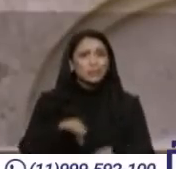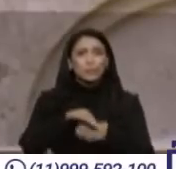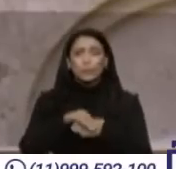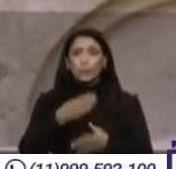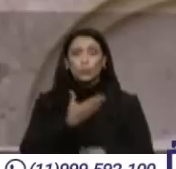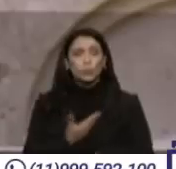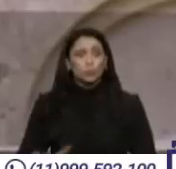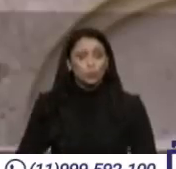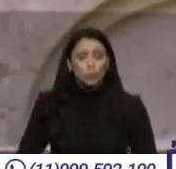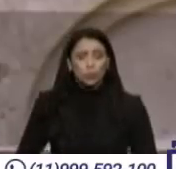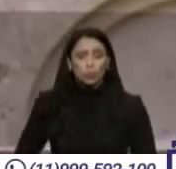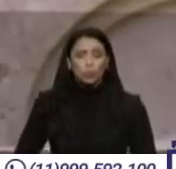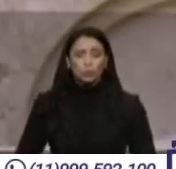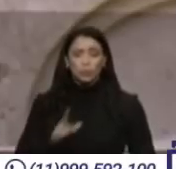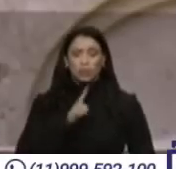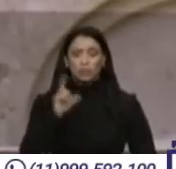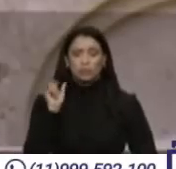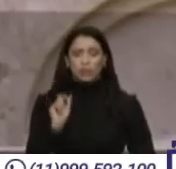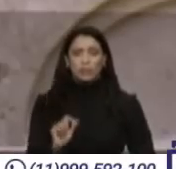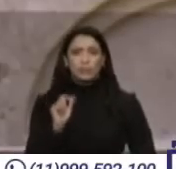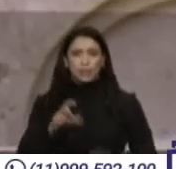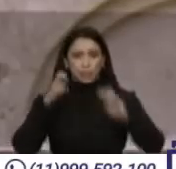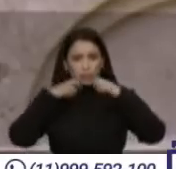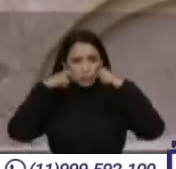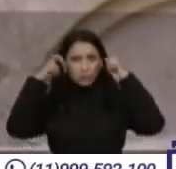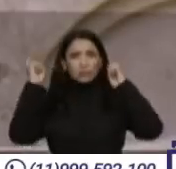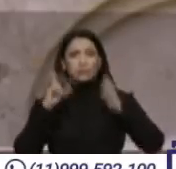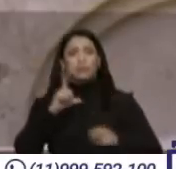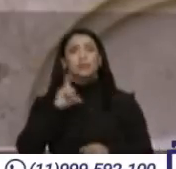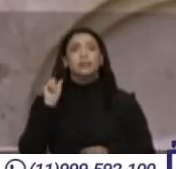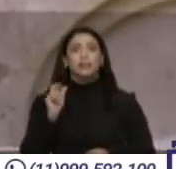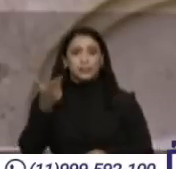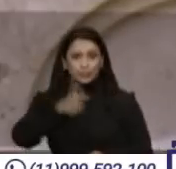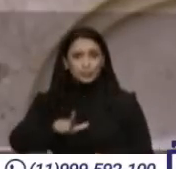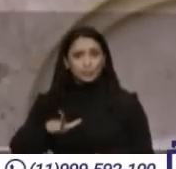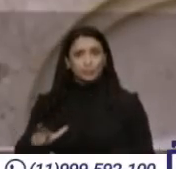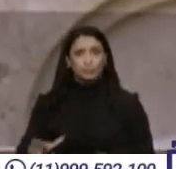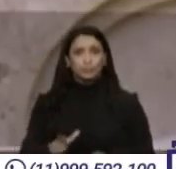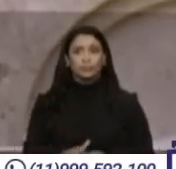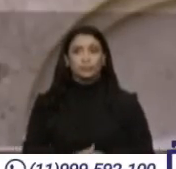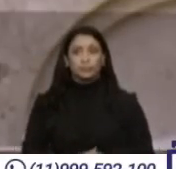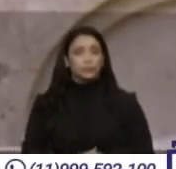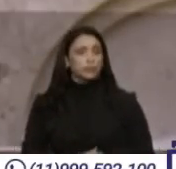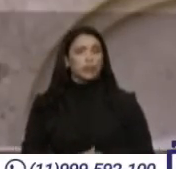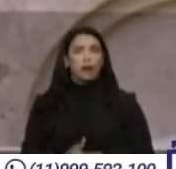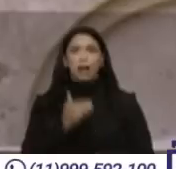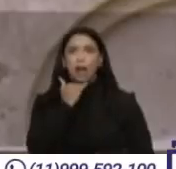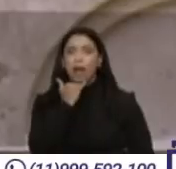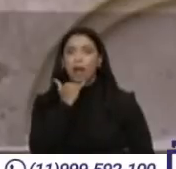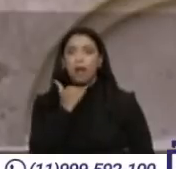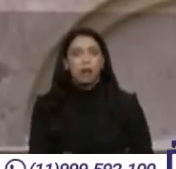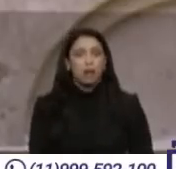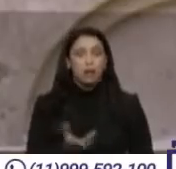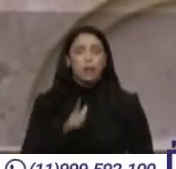que não os de ignomínia e vergonha, digo novamente, é inútil.